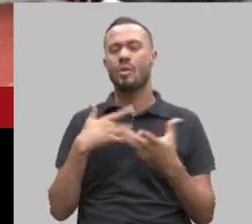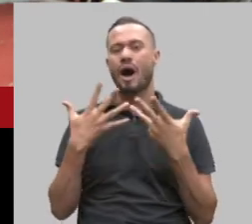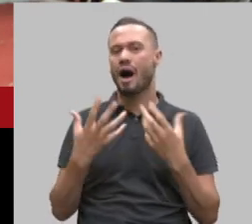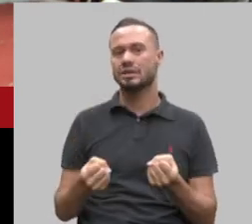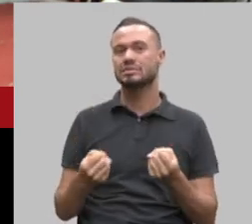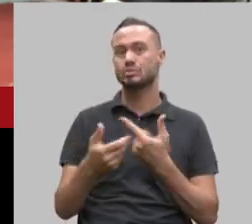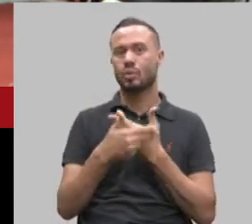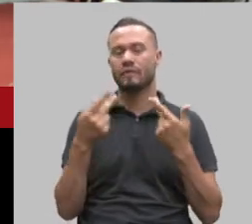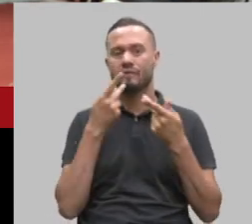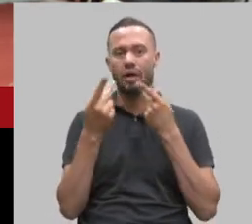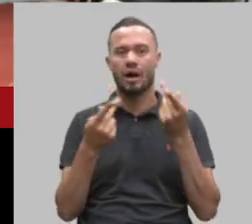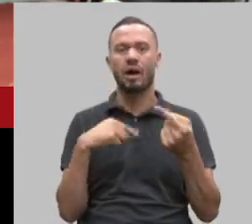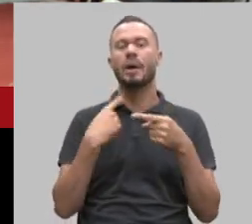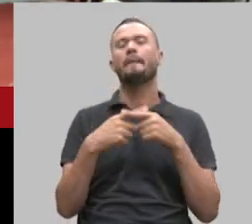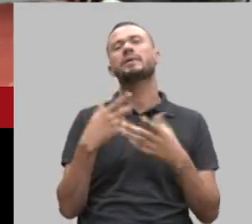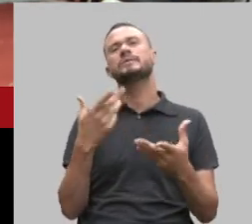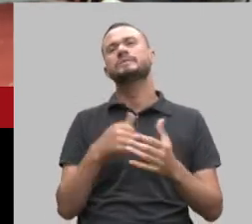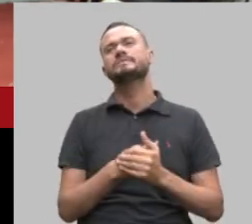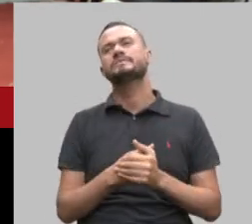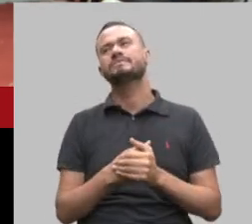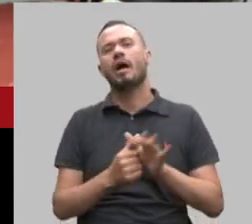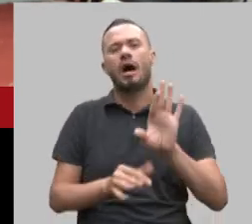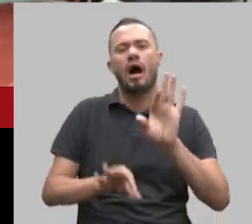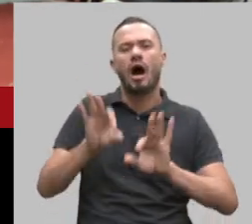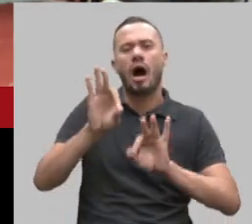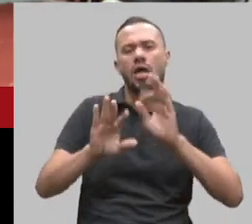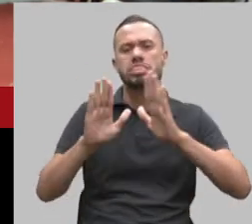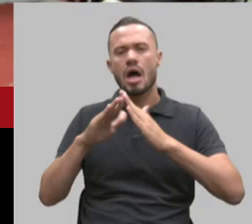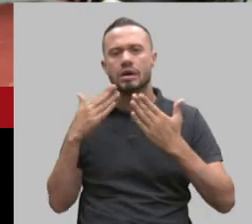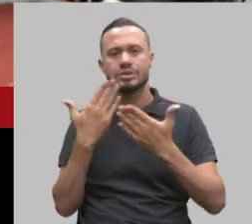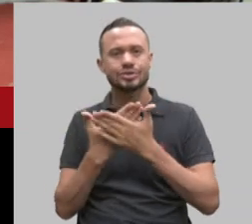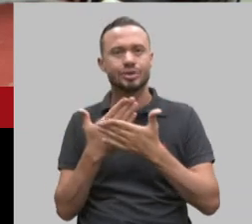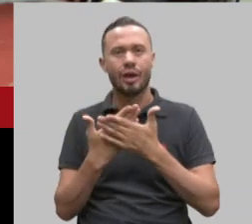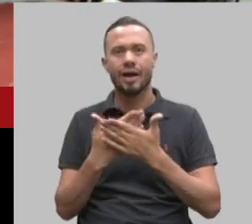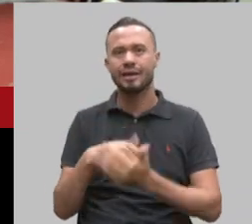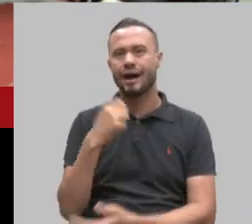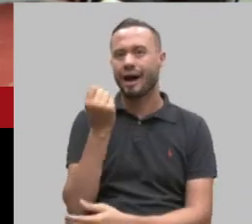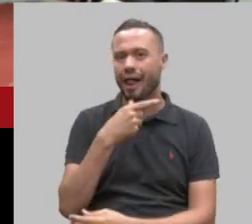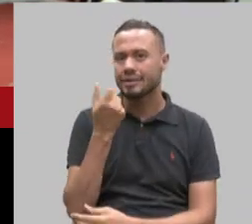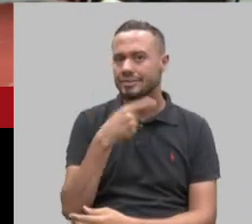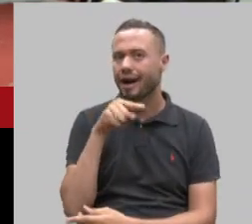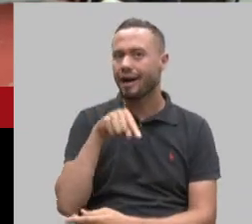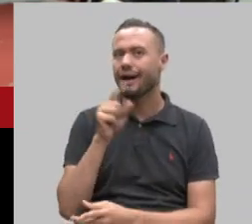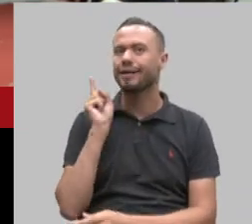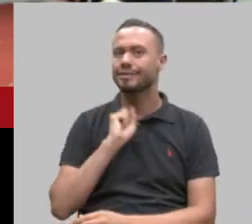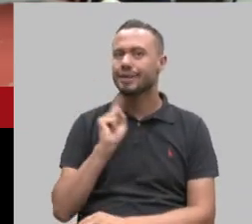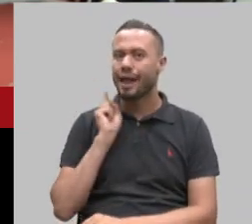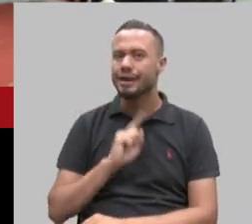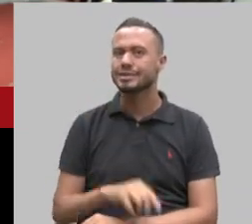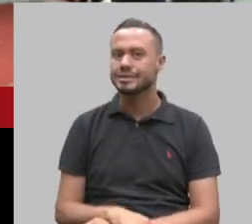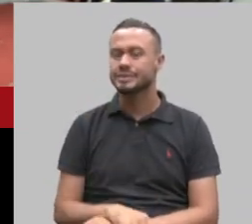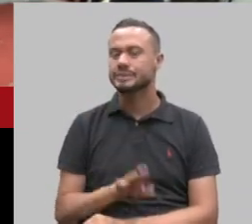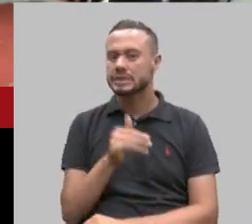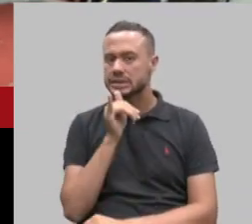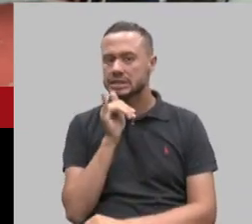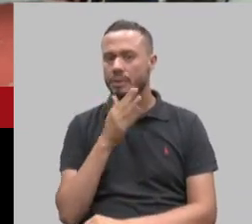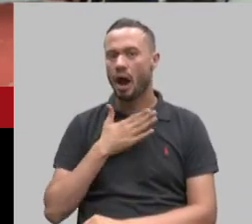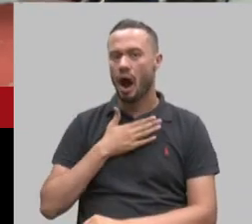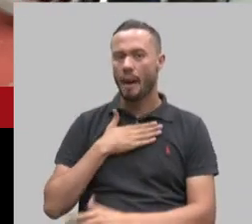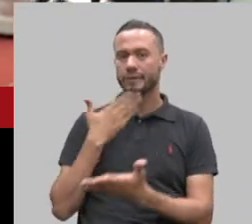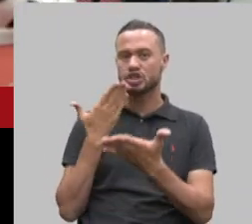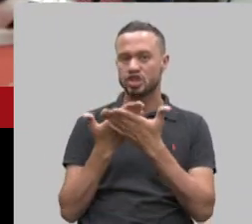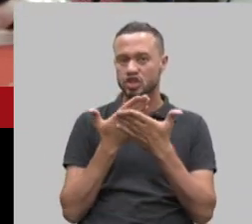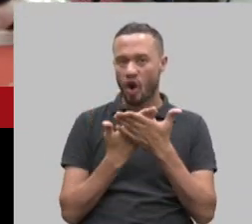adaptação escolar é algo cômico no nosso estado a minha escola ela tem uma